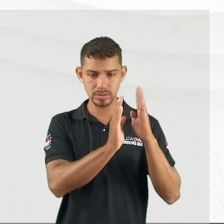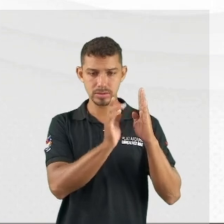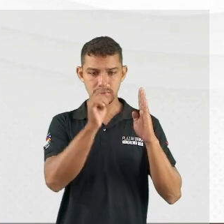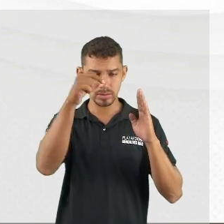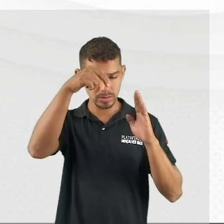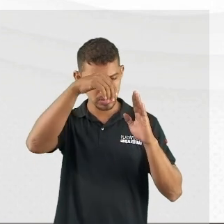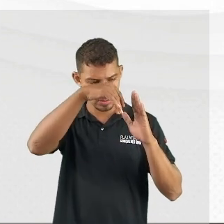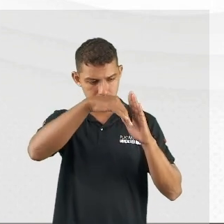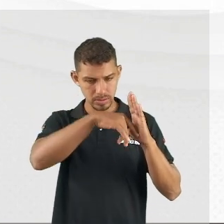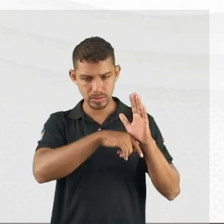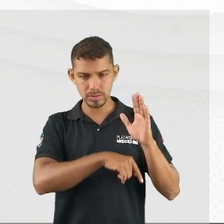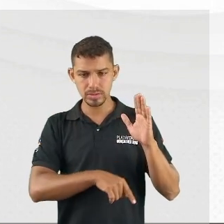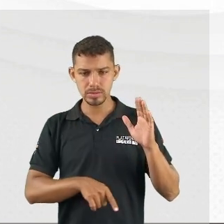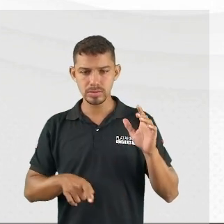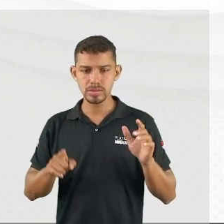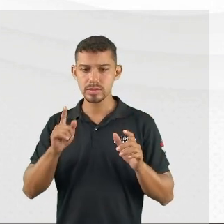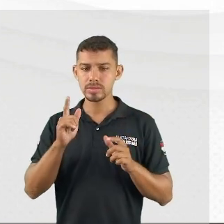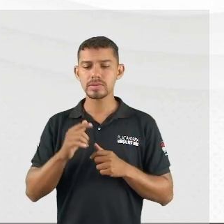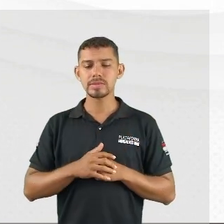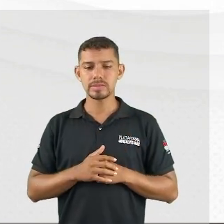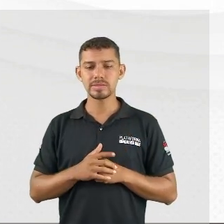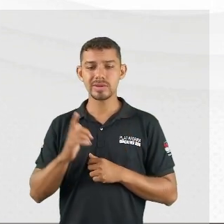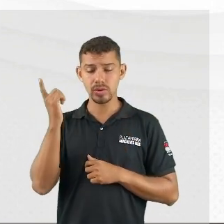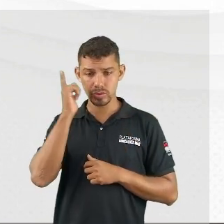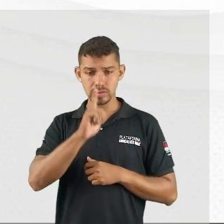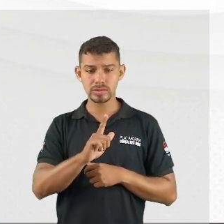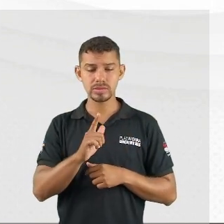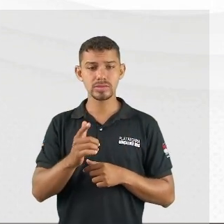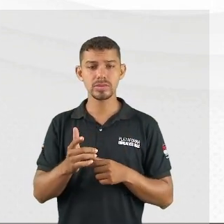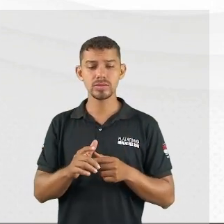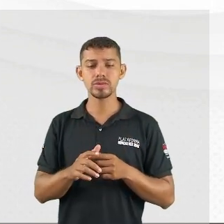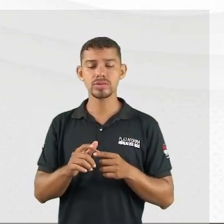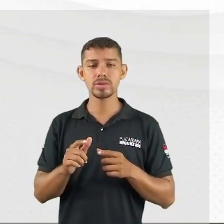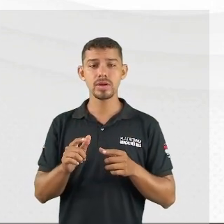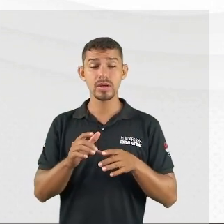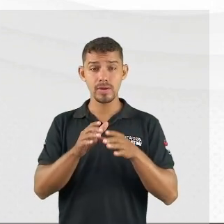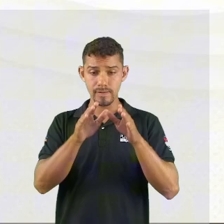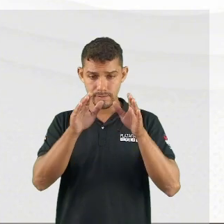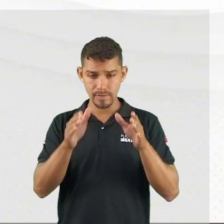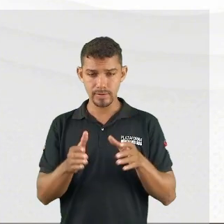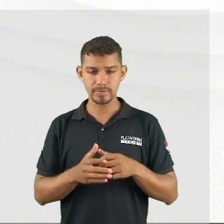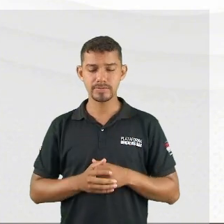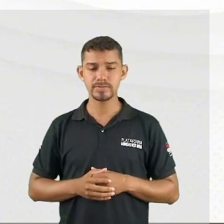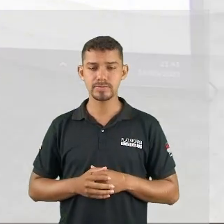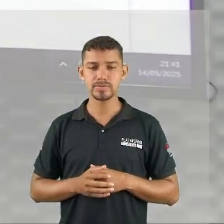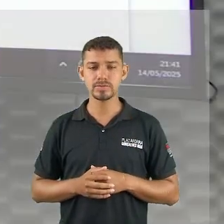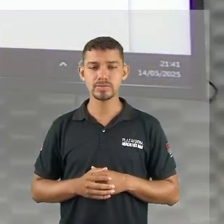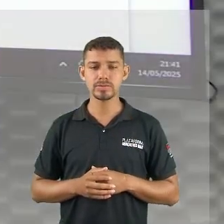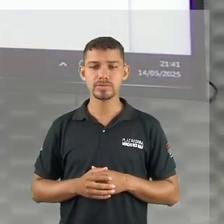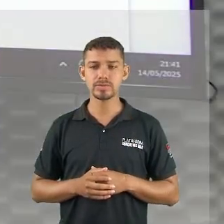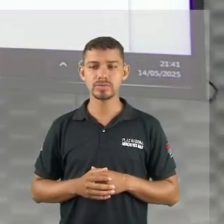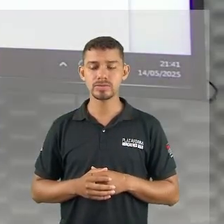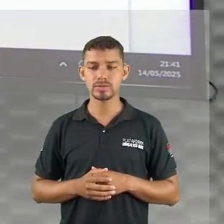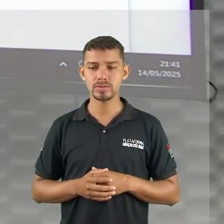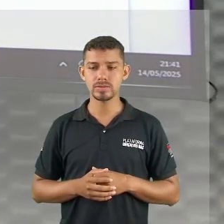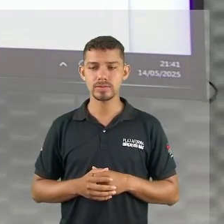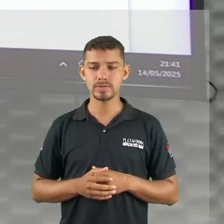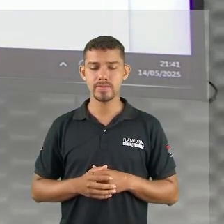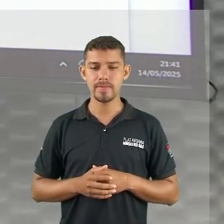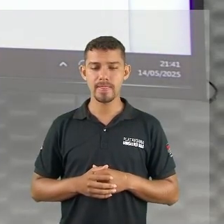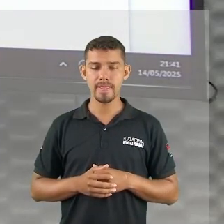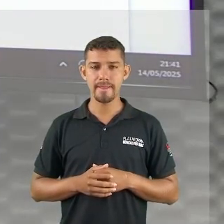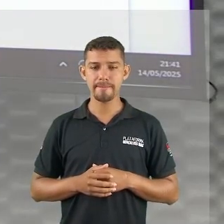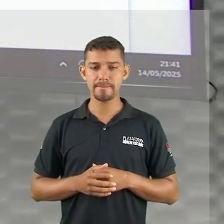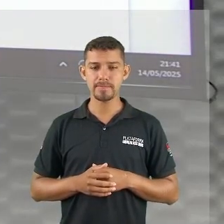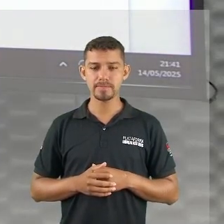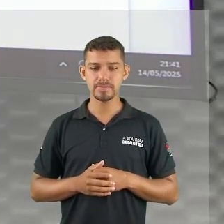espaço vazio entre elas, que tem ar, eu consiga tirar o ar de dentro e ficar o vácuo. Certo? Tem que ter duas paredes de vidro e elas são